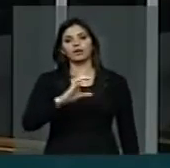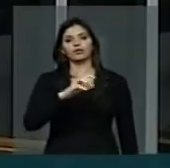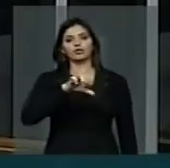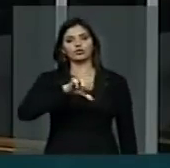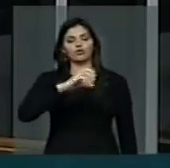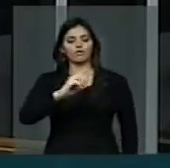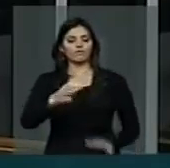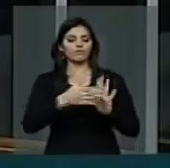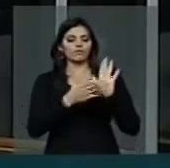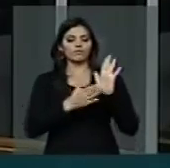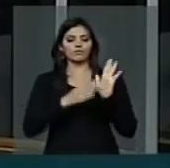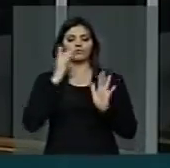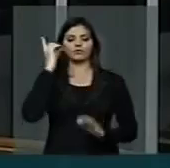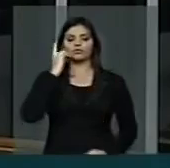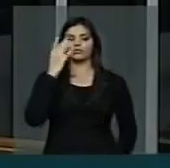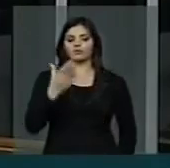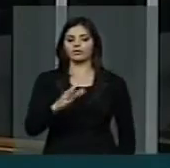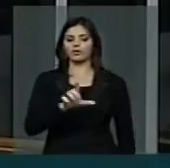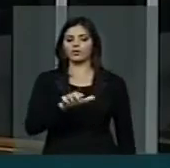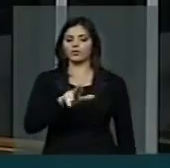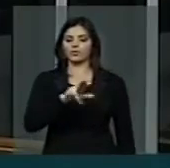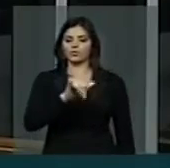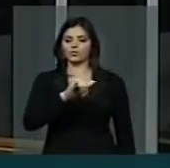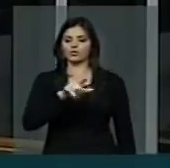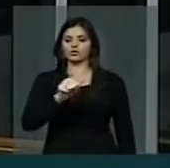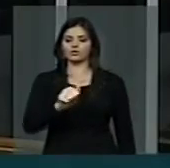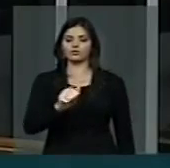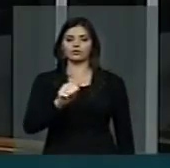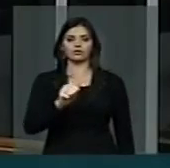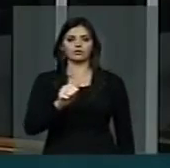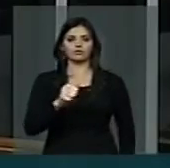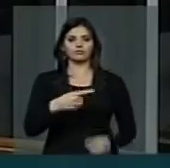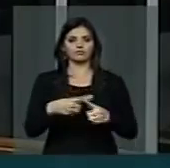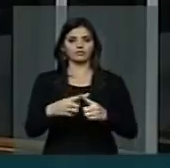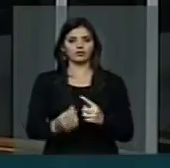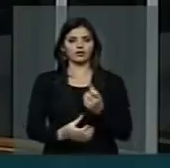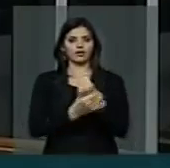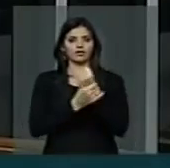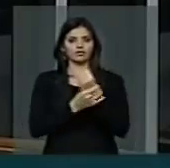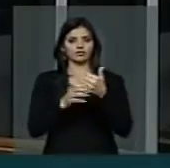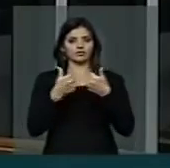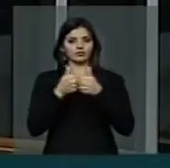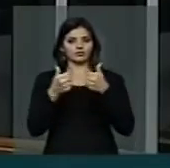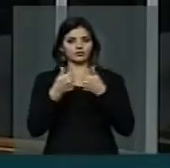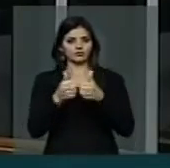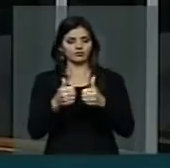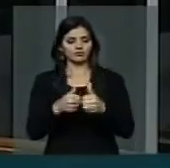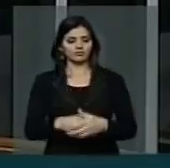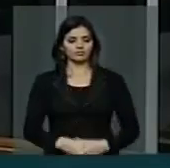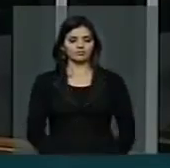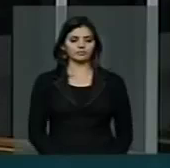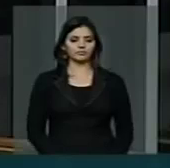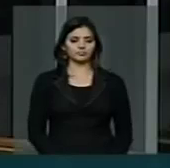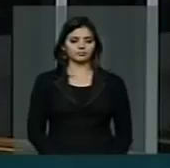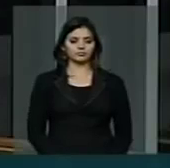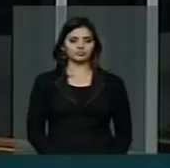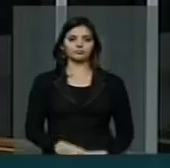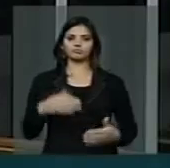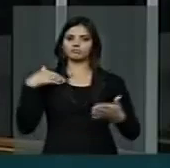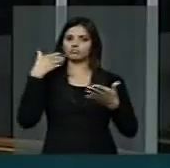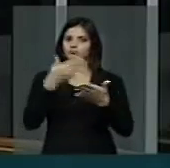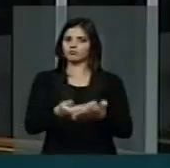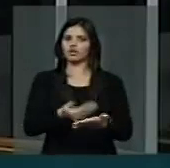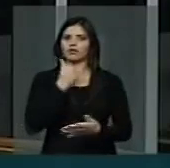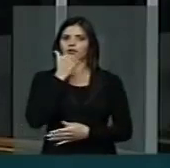pela deputada, minha companheira Luísa Erundina, que garante o transporte como que até agora não